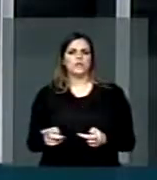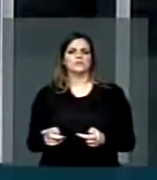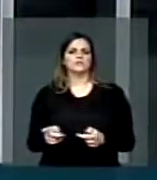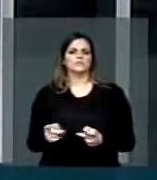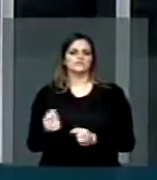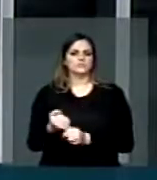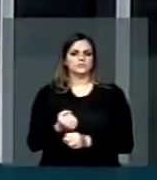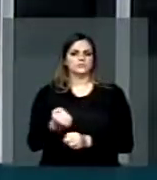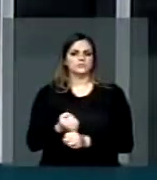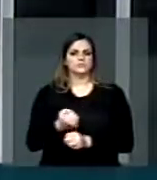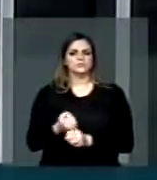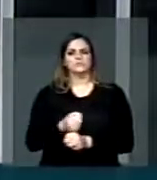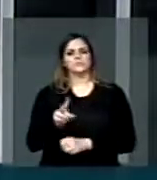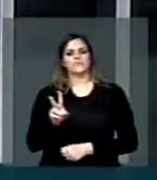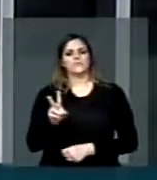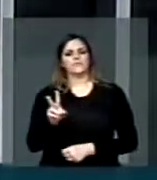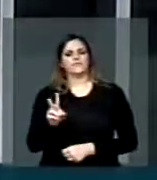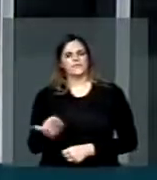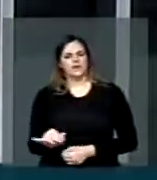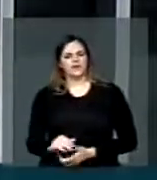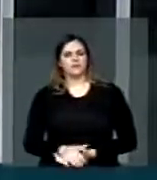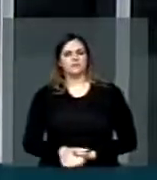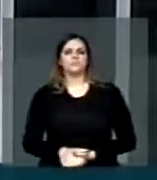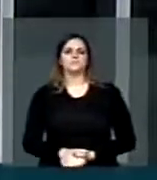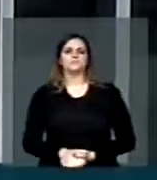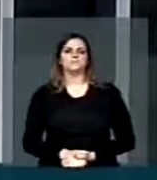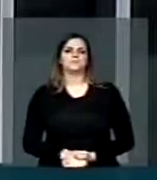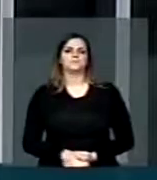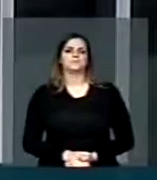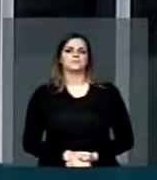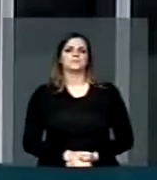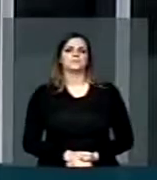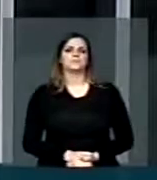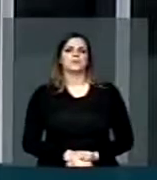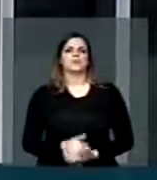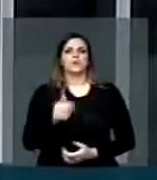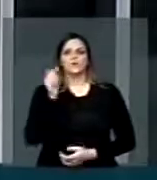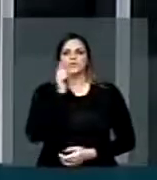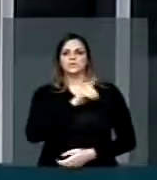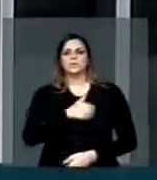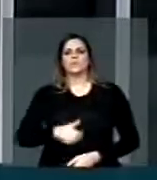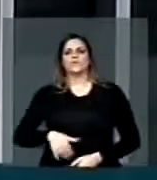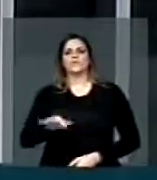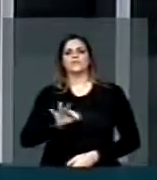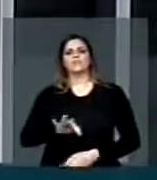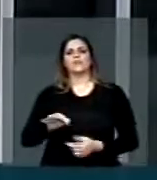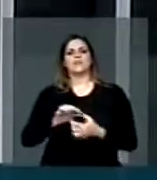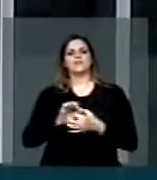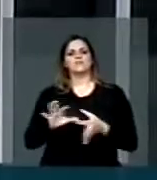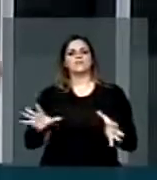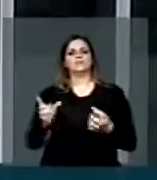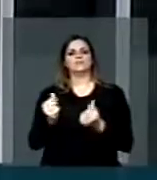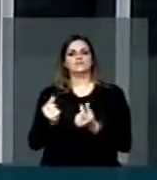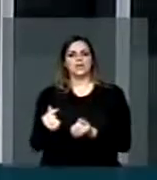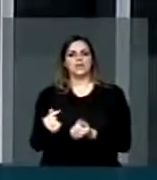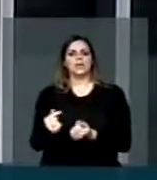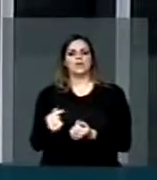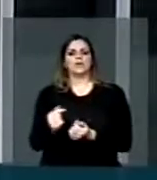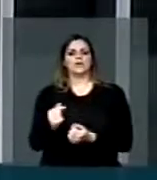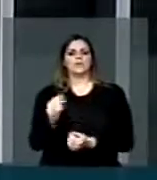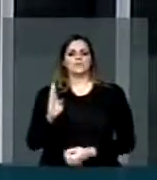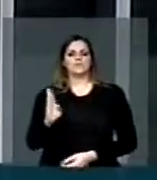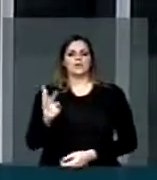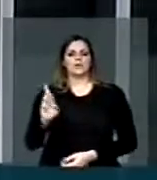executivo que vai obter financiamento do governo federal para Natal implantar o